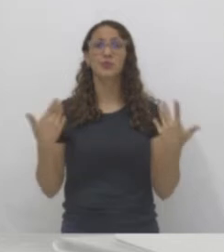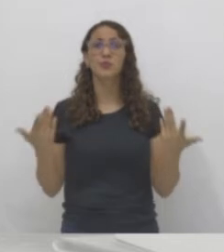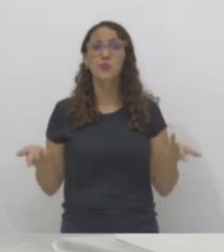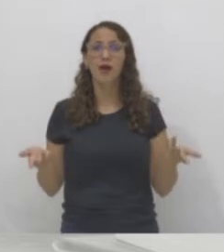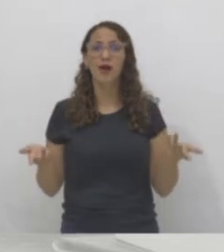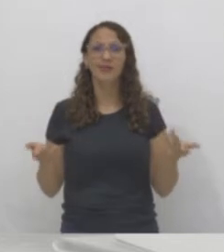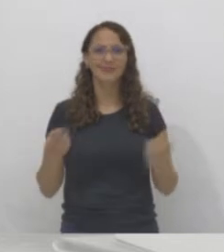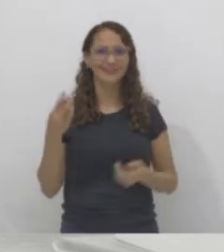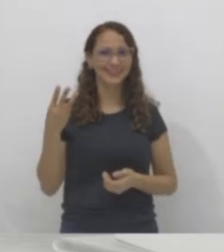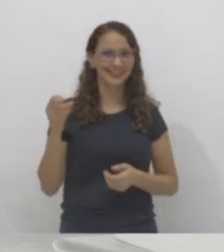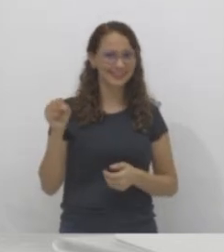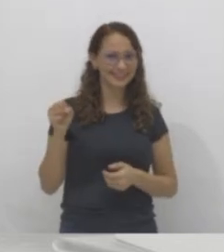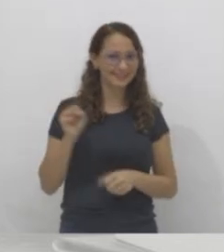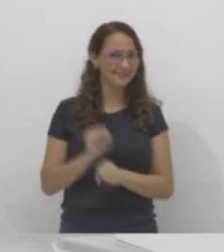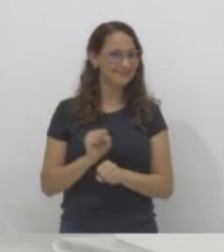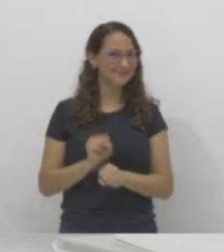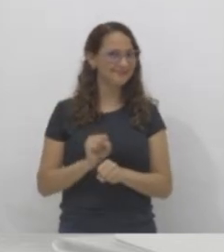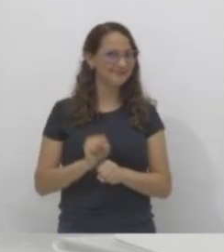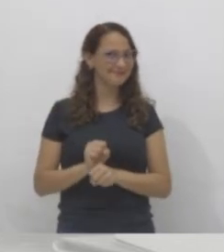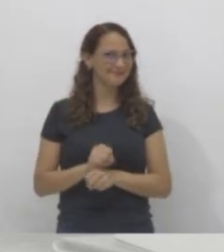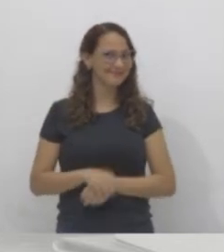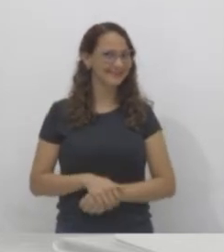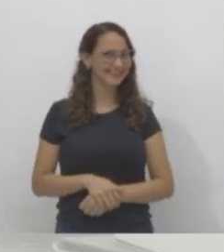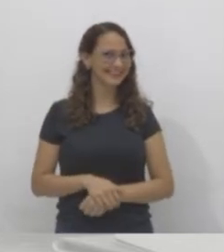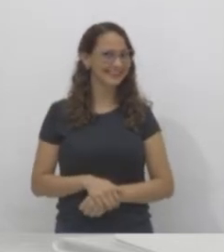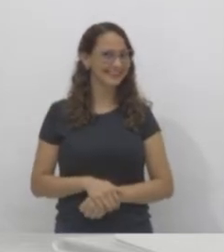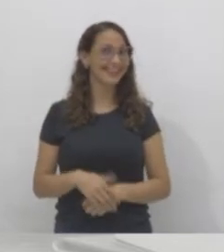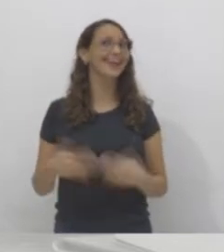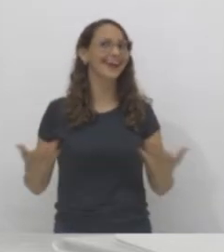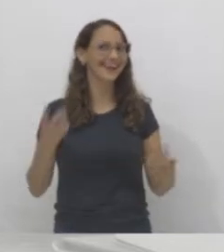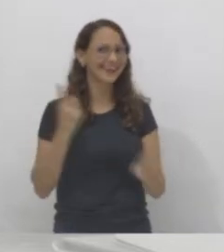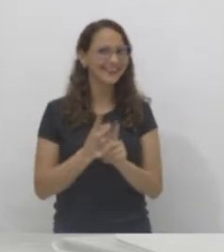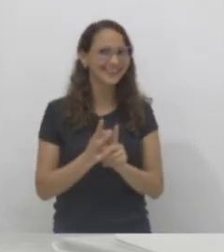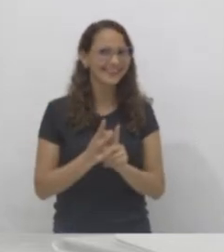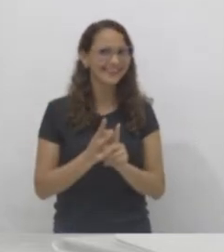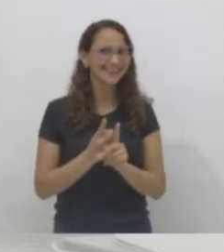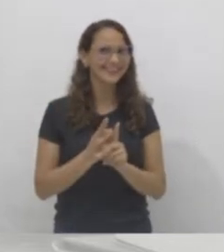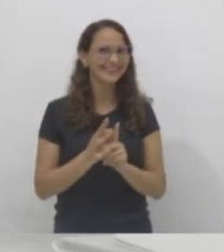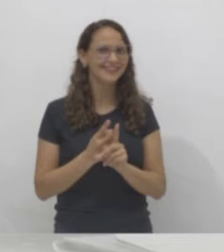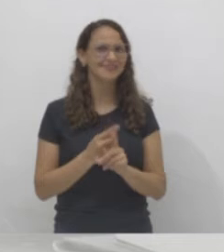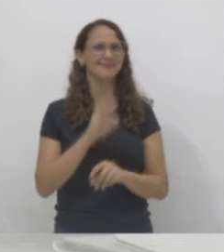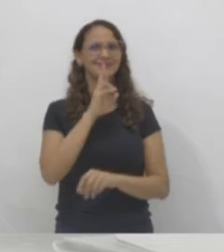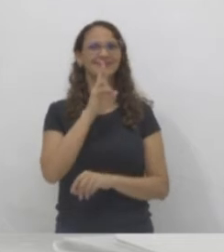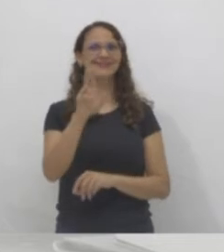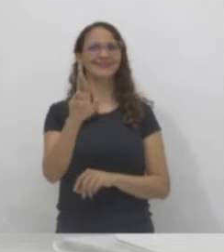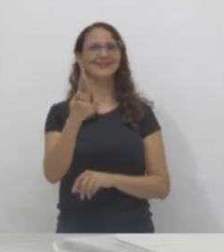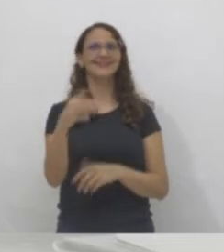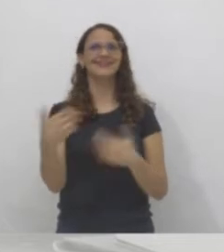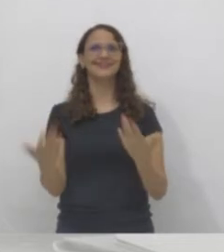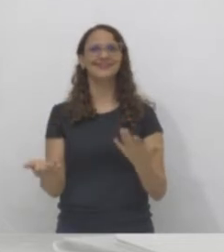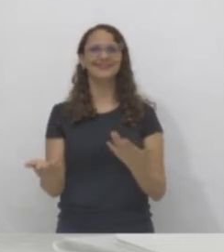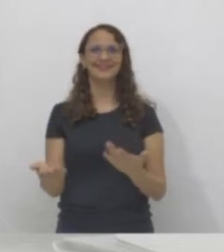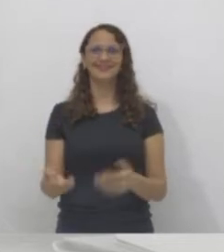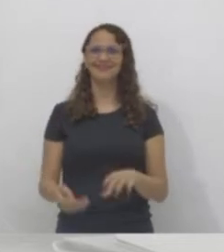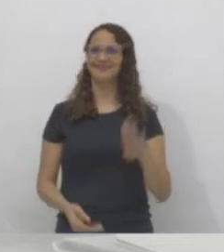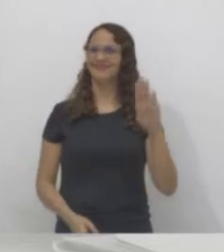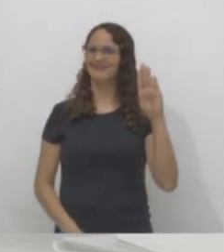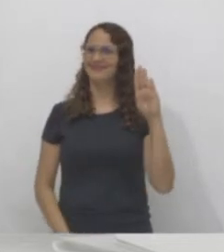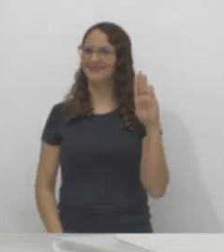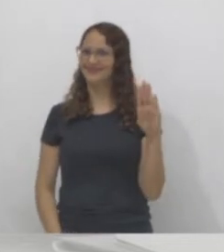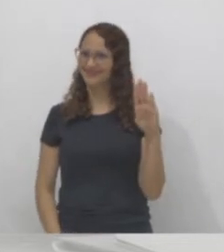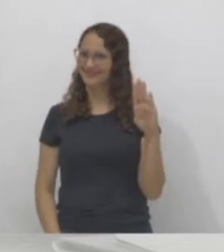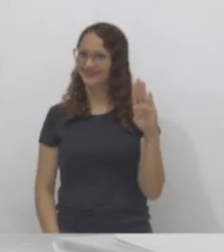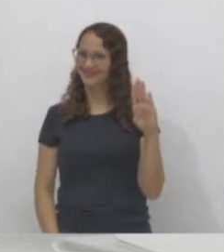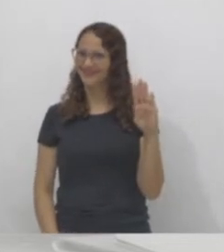inclusive. E aí, conseguiu identificar? Vamos para a resposta. Aí,